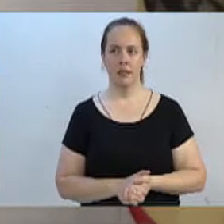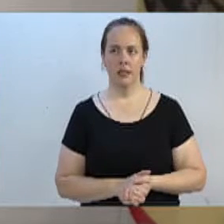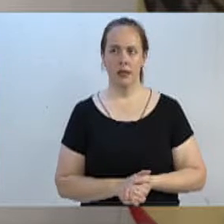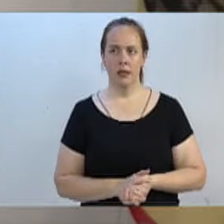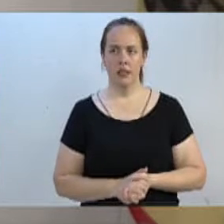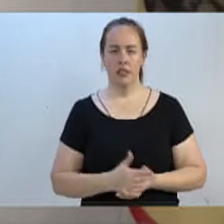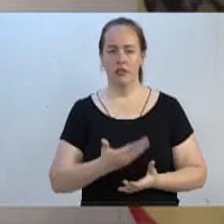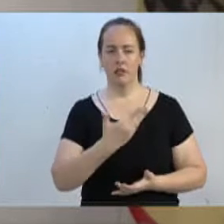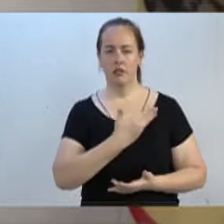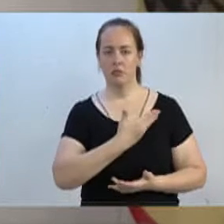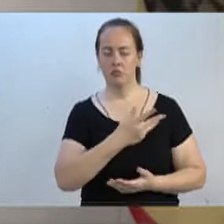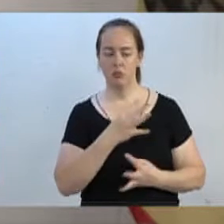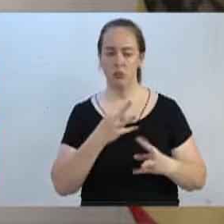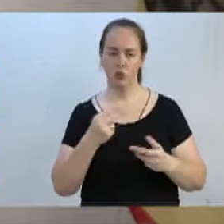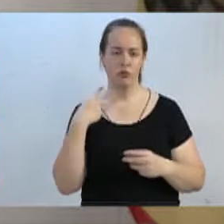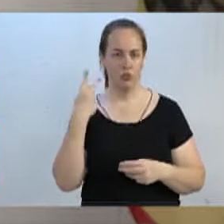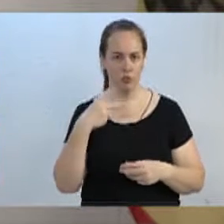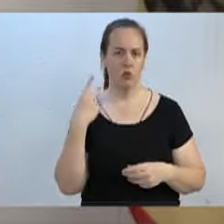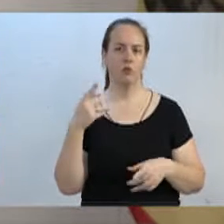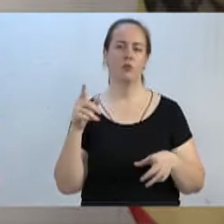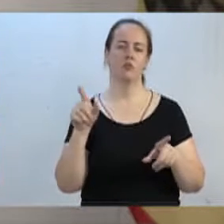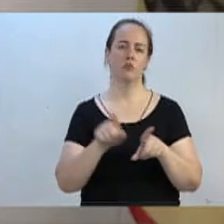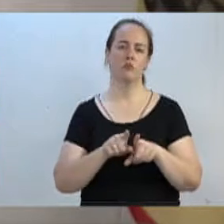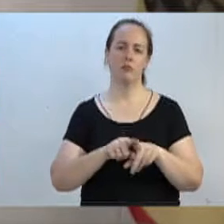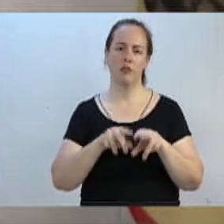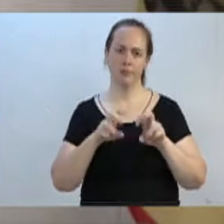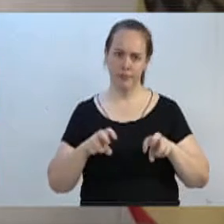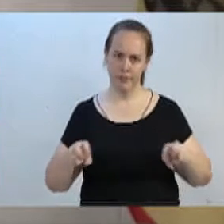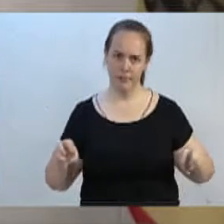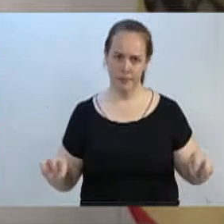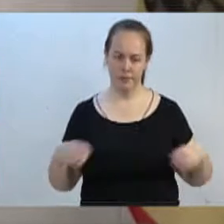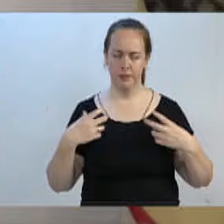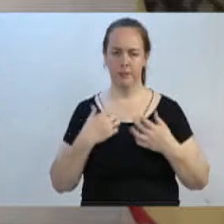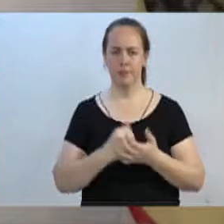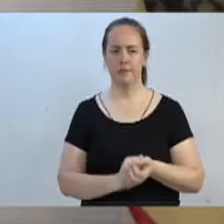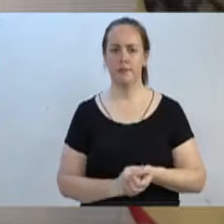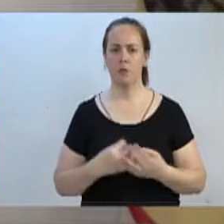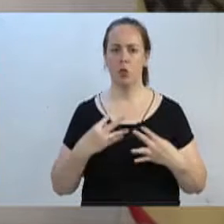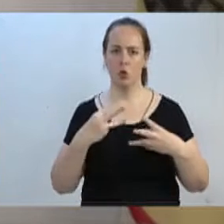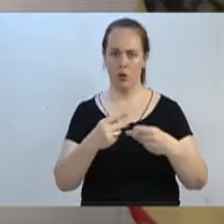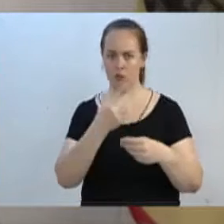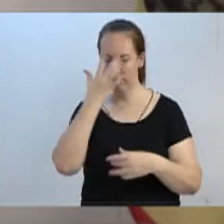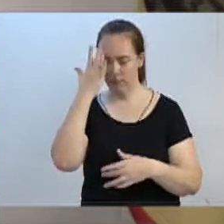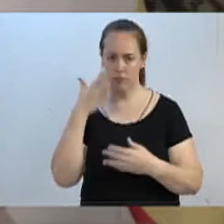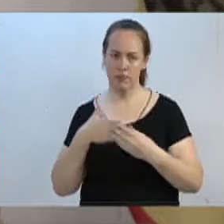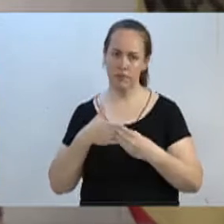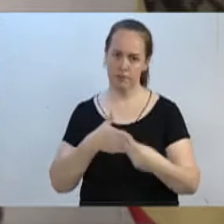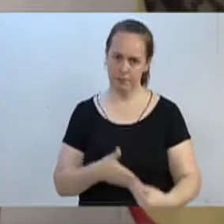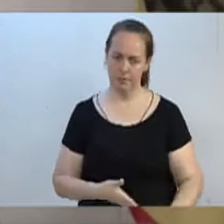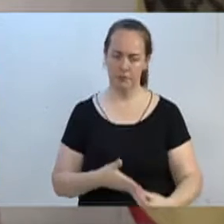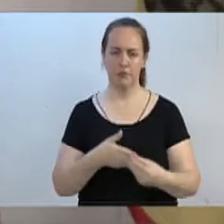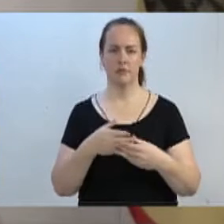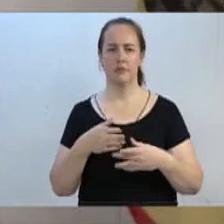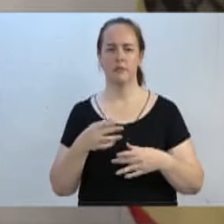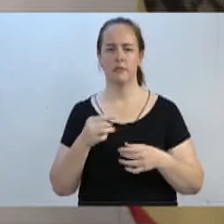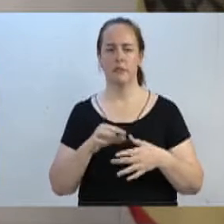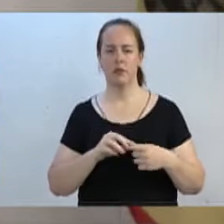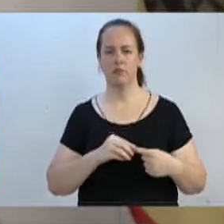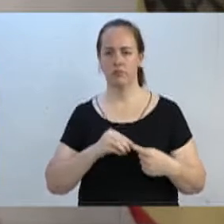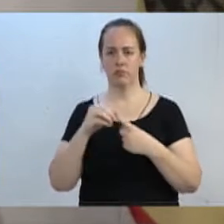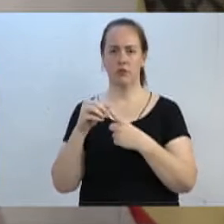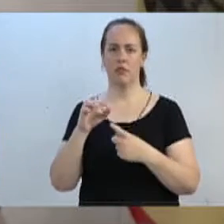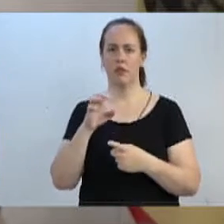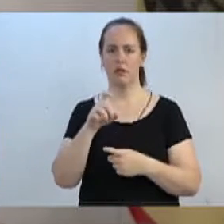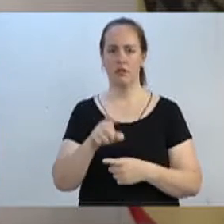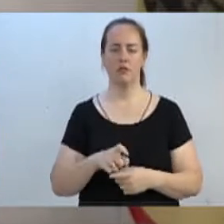os colegas vereadores que compõem o parlamento, os senhores e as senhoras que nos acompanham em plenário, com destaque para o ex-vereador